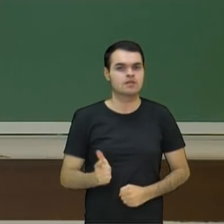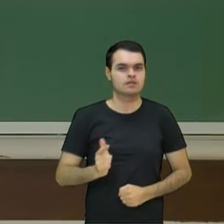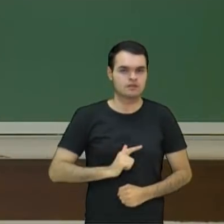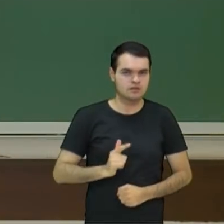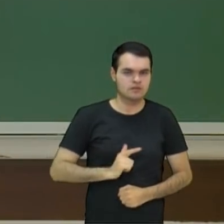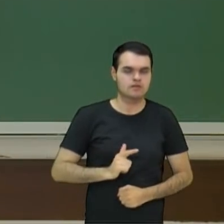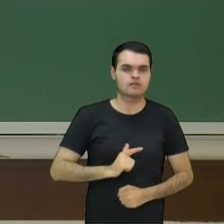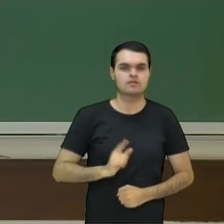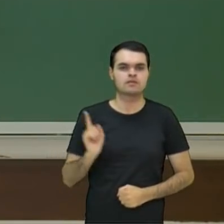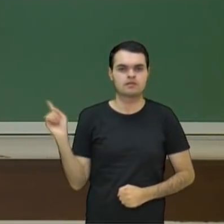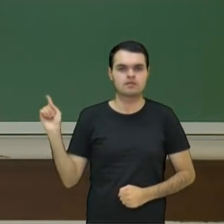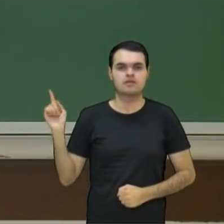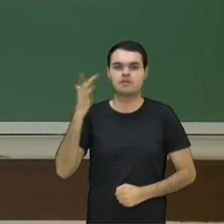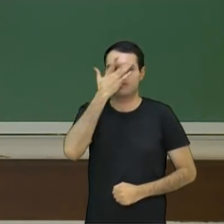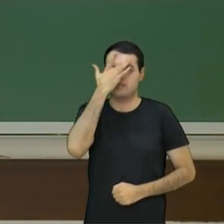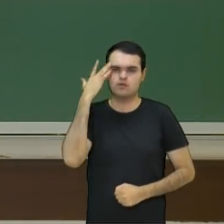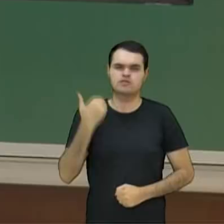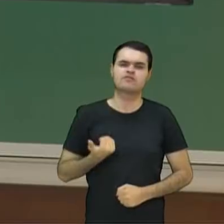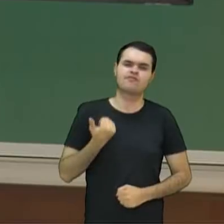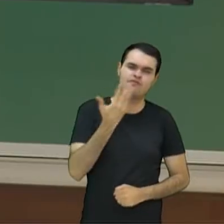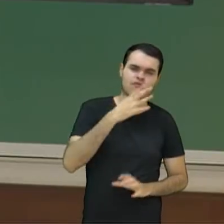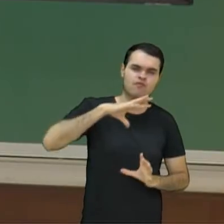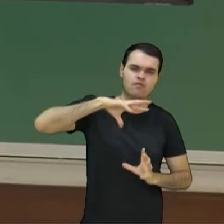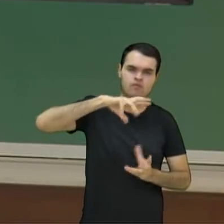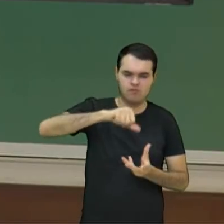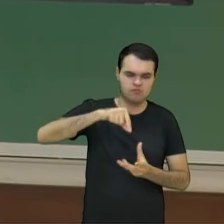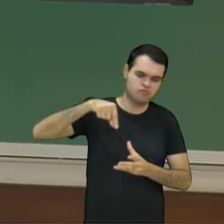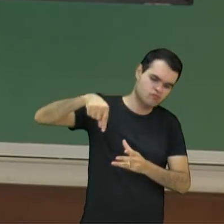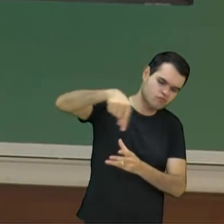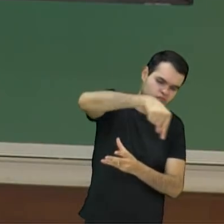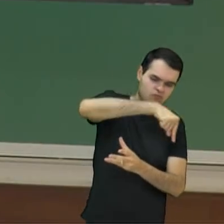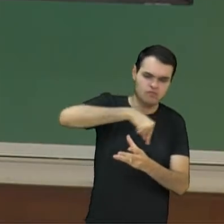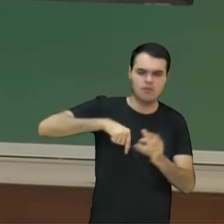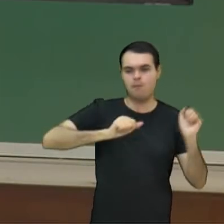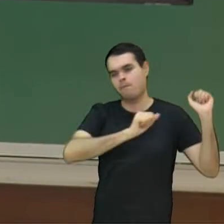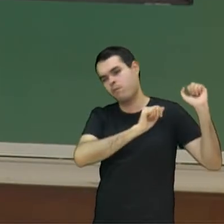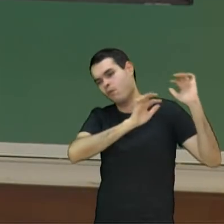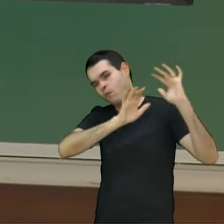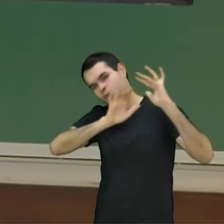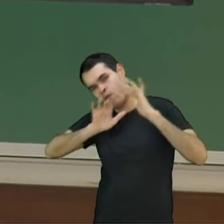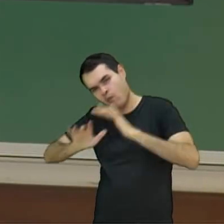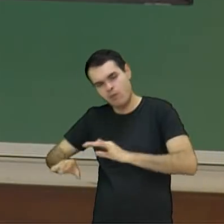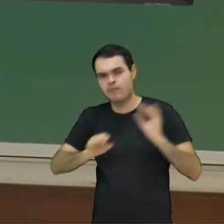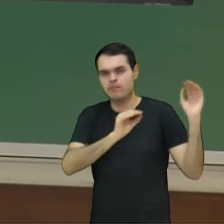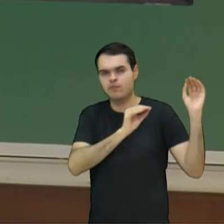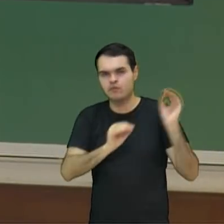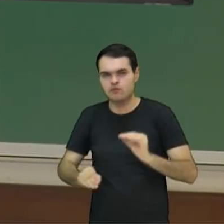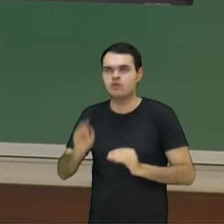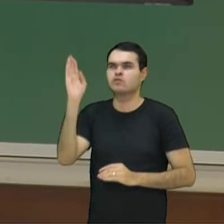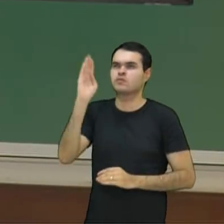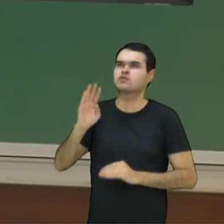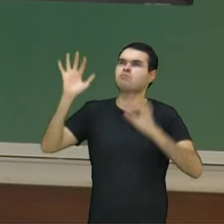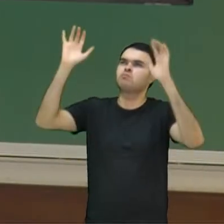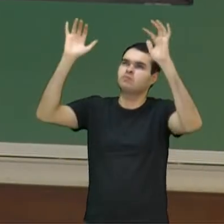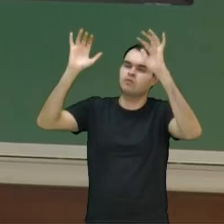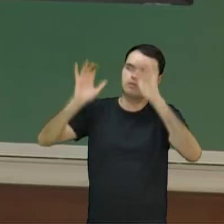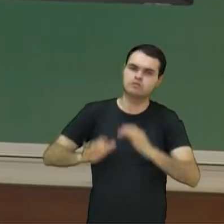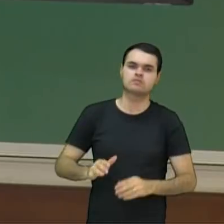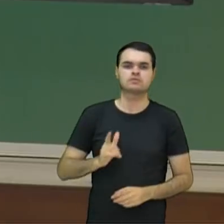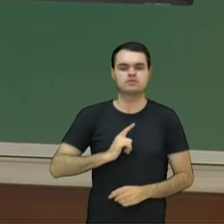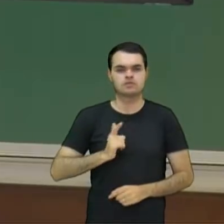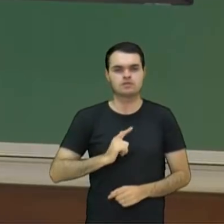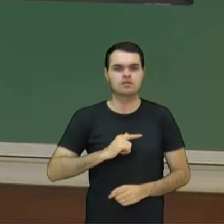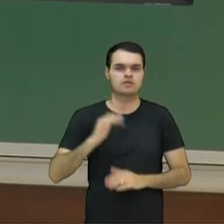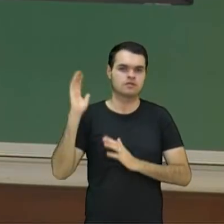ali a entrada de pessoas vindas de outras partes do mundo e até de outras regiões do Brasil, né? Então, de outras partes, nós vamos ter